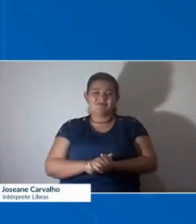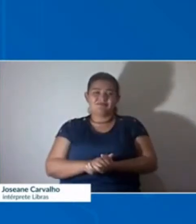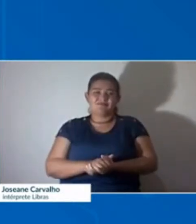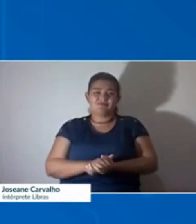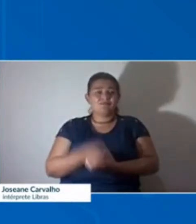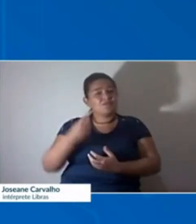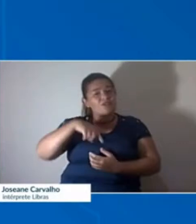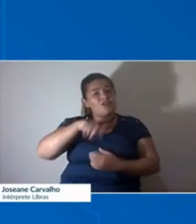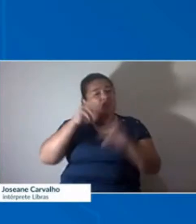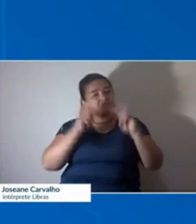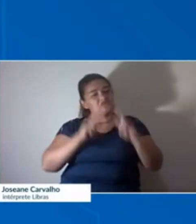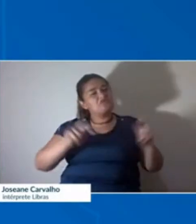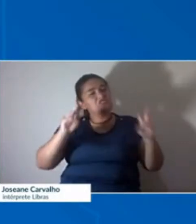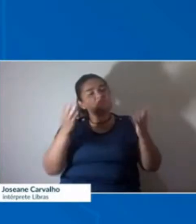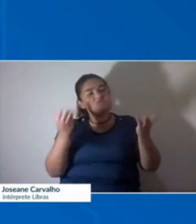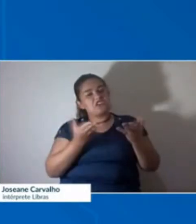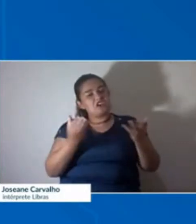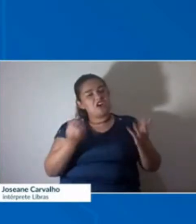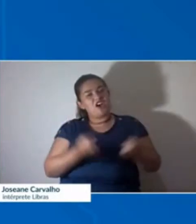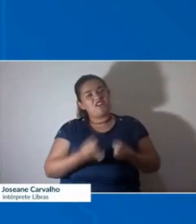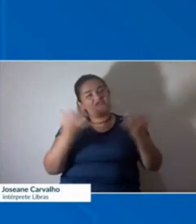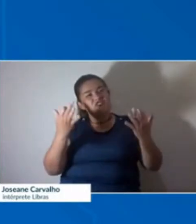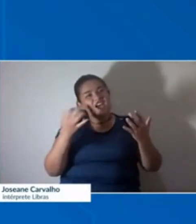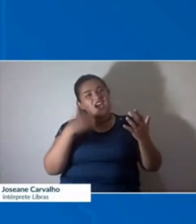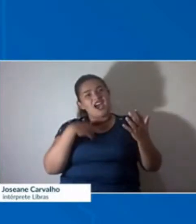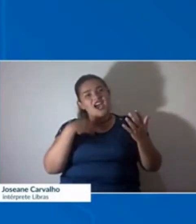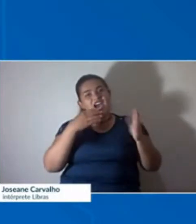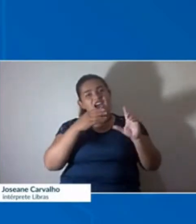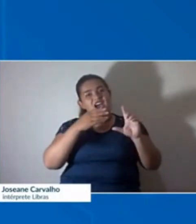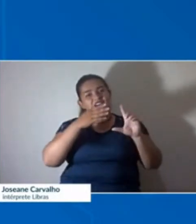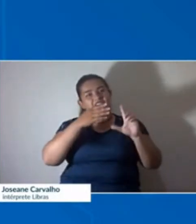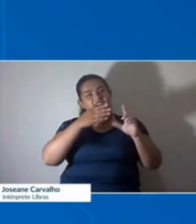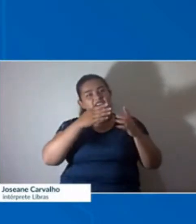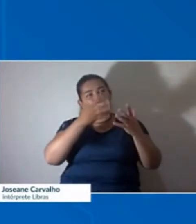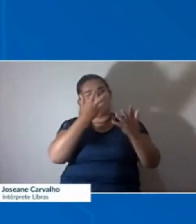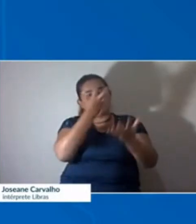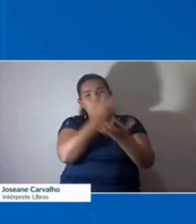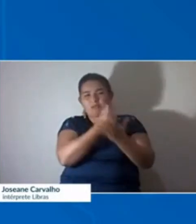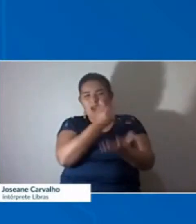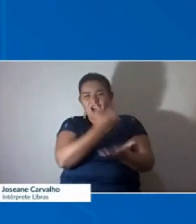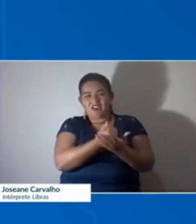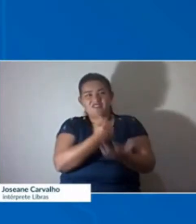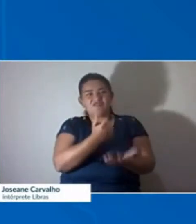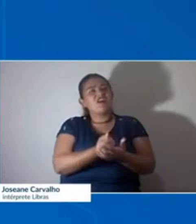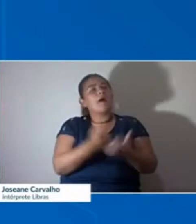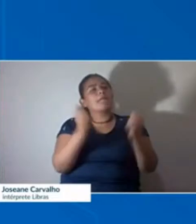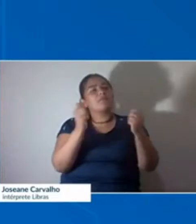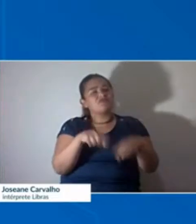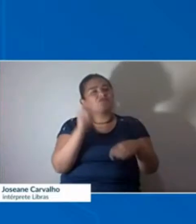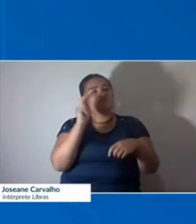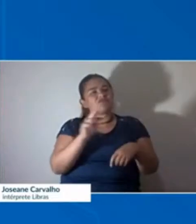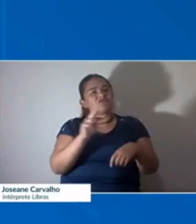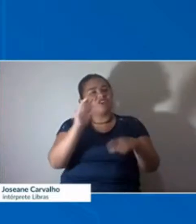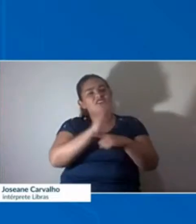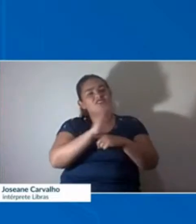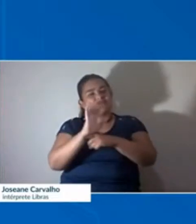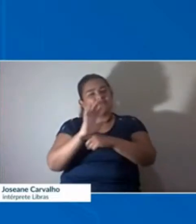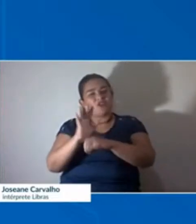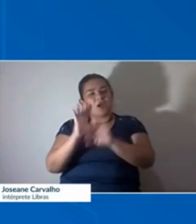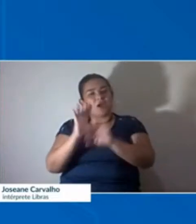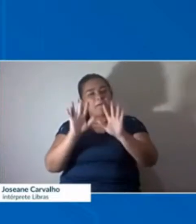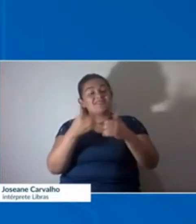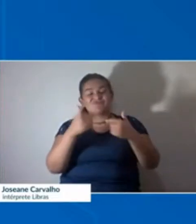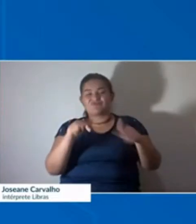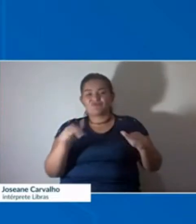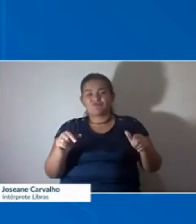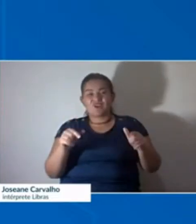agora várias plataformas disponibilizando, né, filmes. Mesmo assim, a gente ainda vê uma restrição no